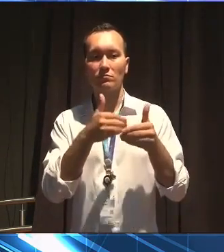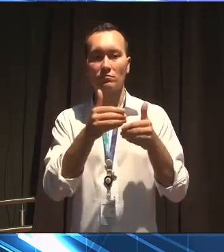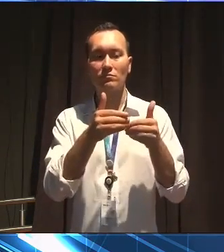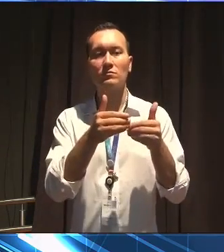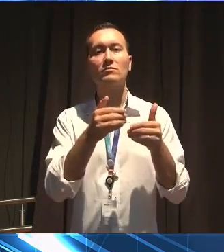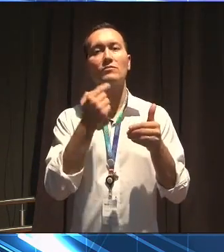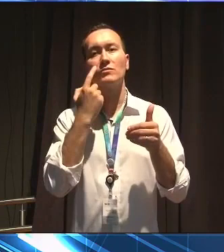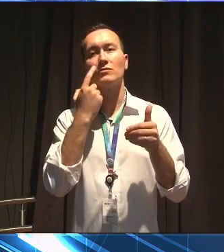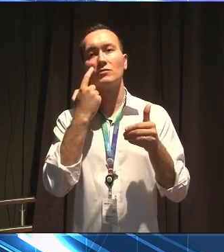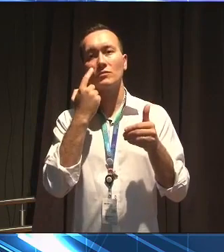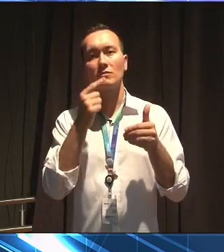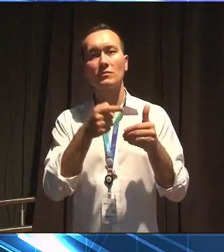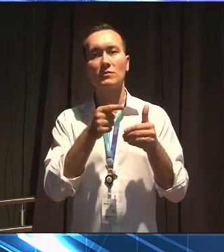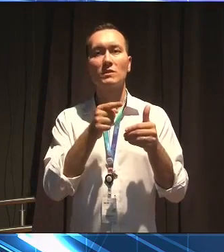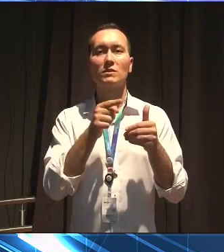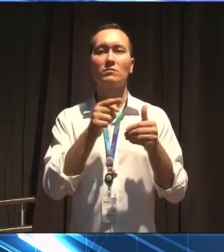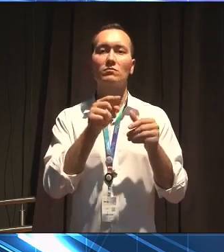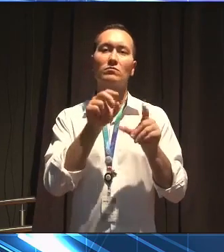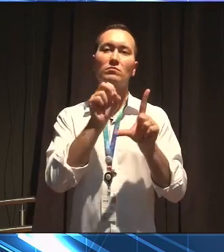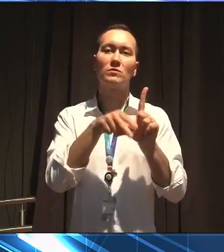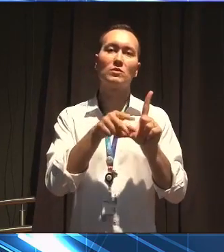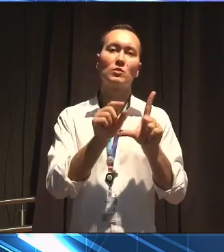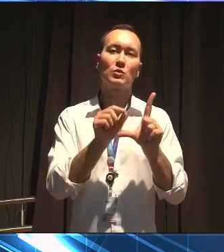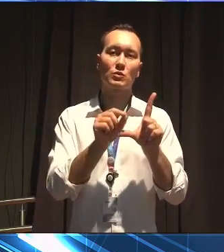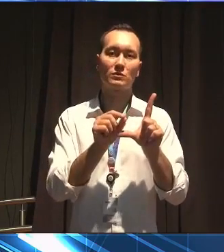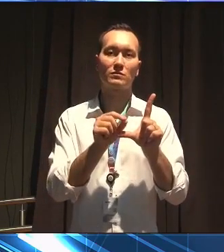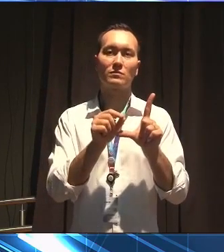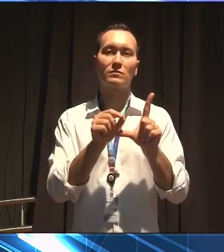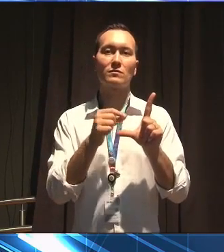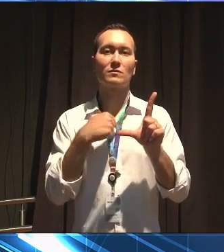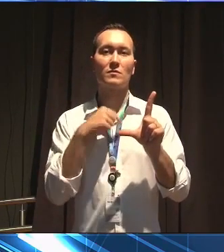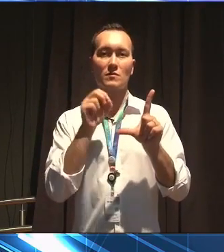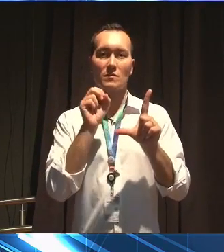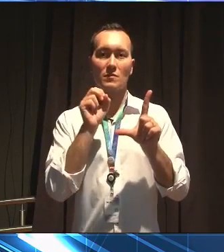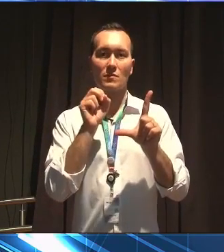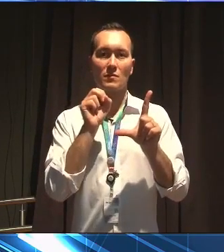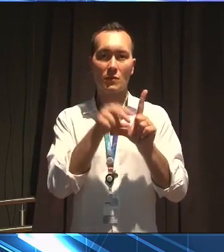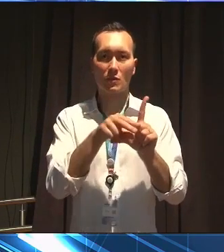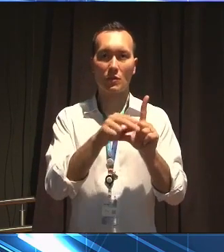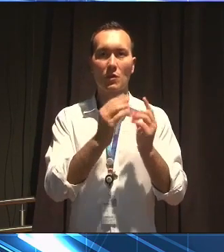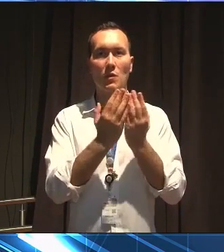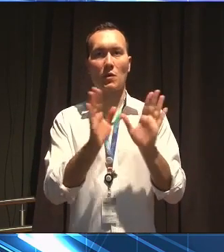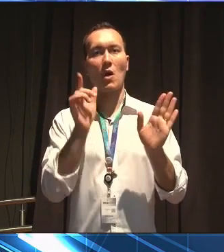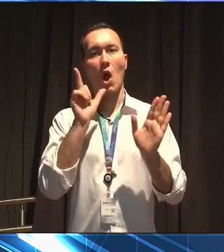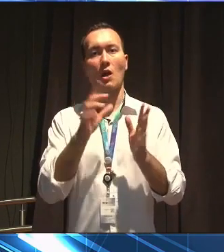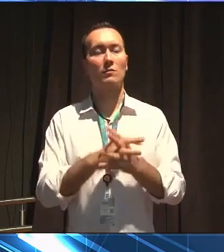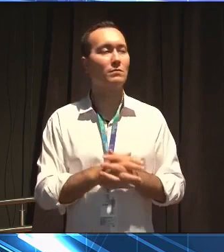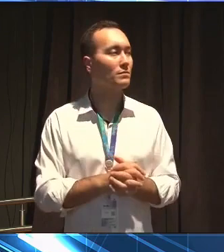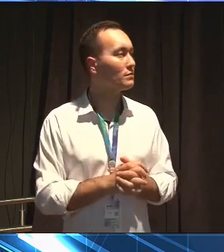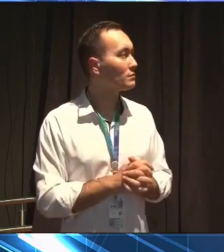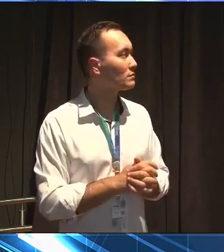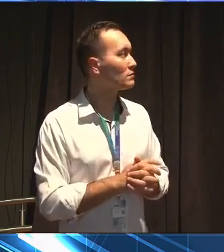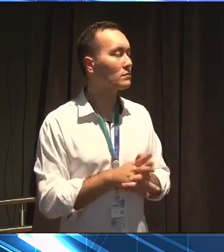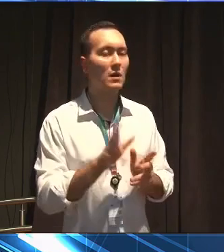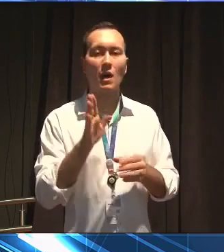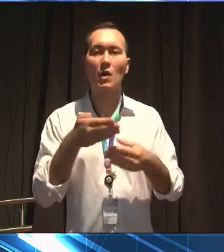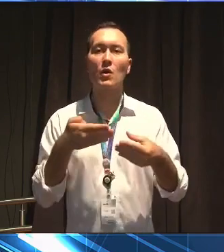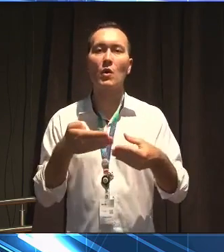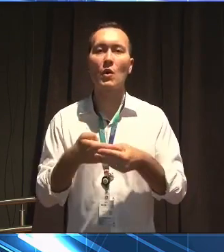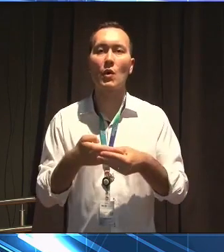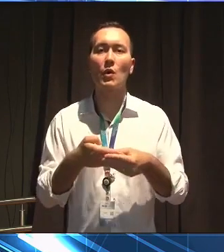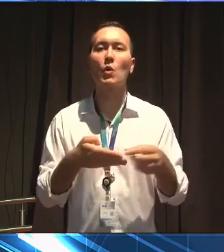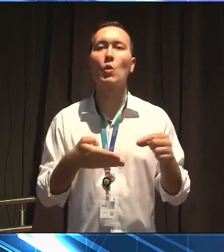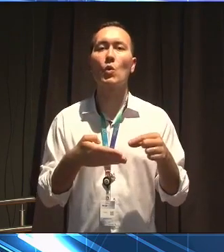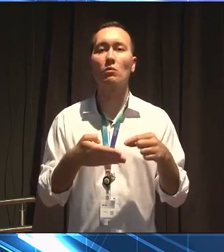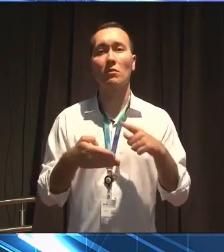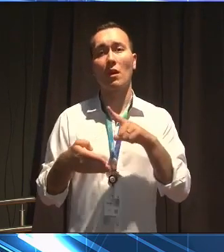O que que tem dentro do cookie? O cookie ele é criptografado. Ele vai conter as informações do usuário. Então, quando eu me